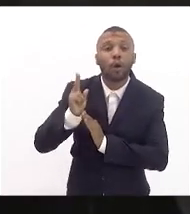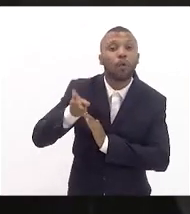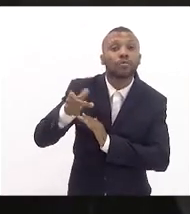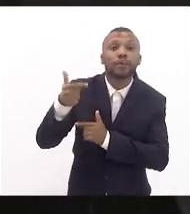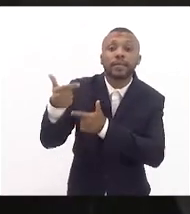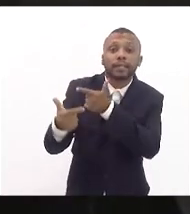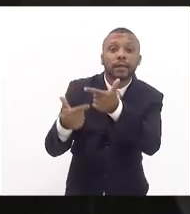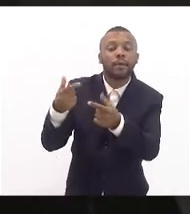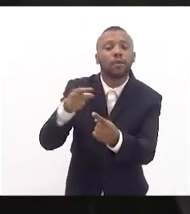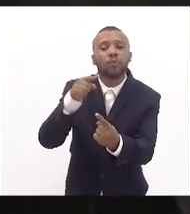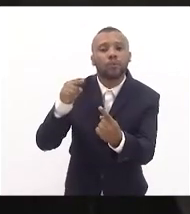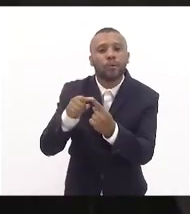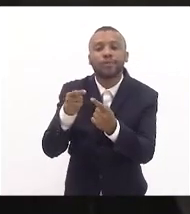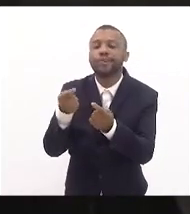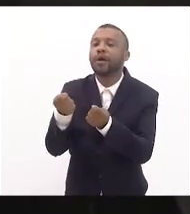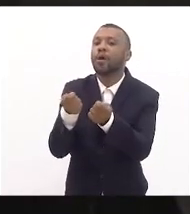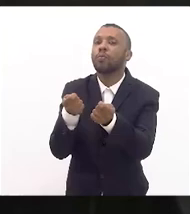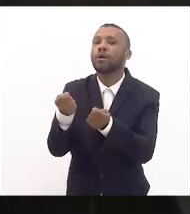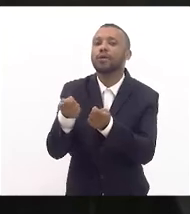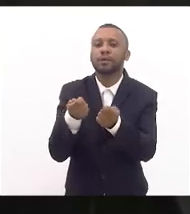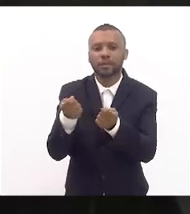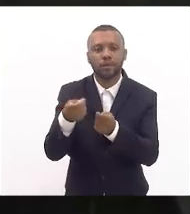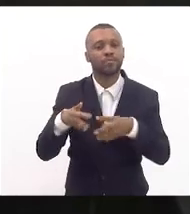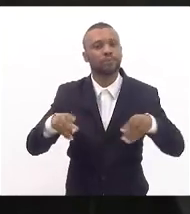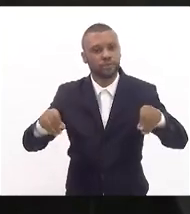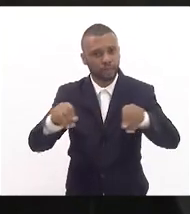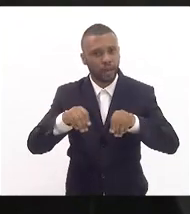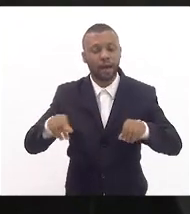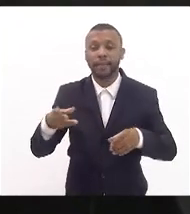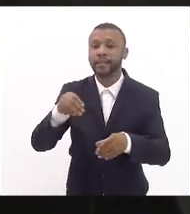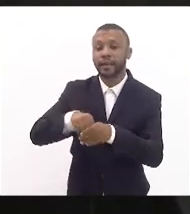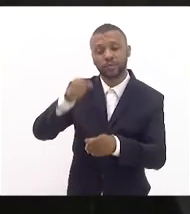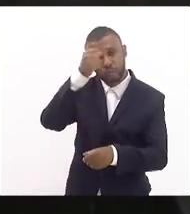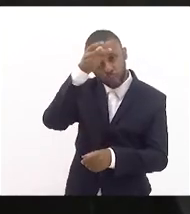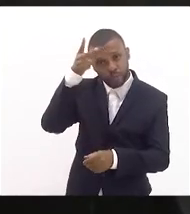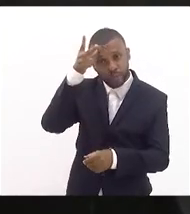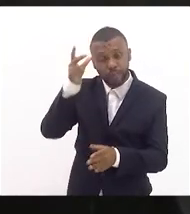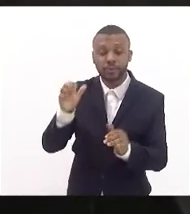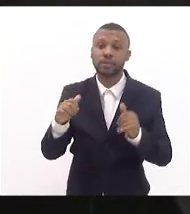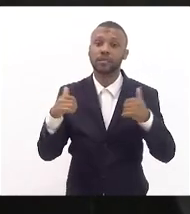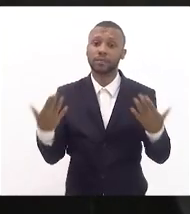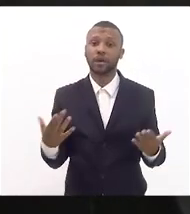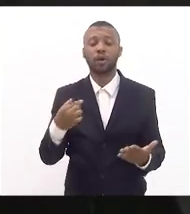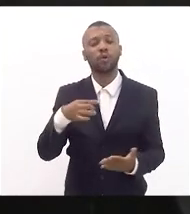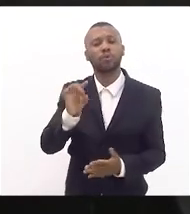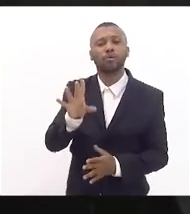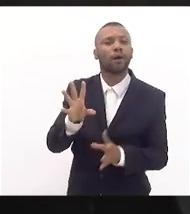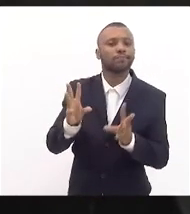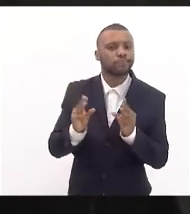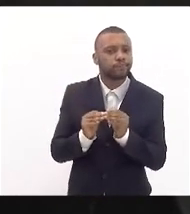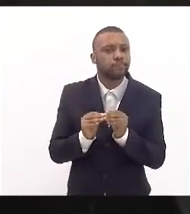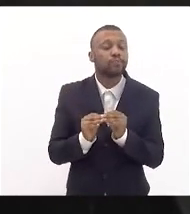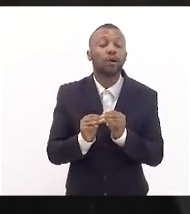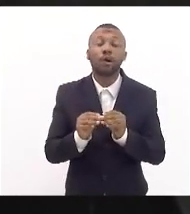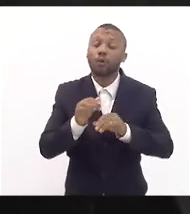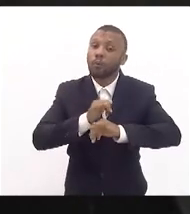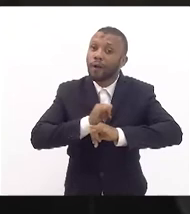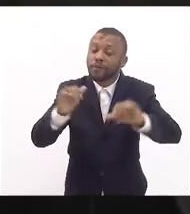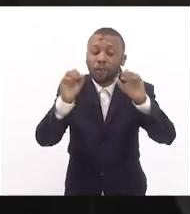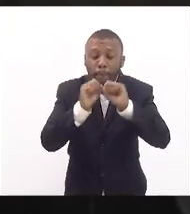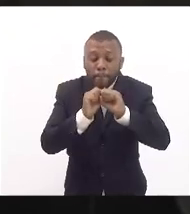de regularização fundiária no município. Então, eu apenas estou aqui